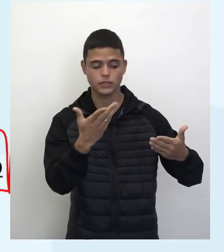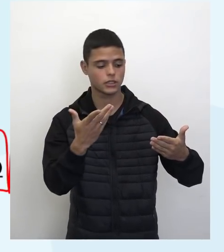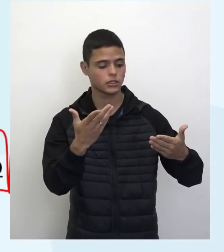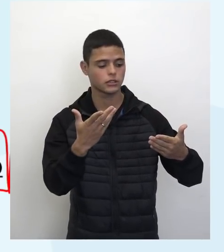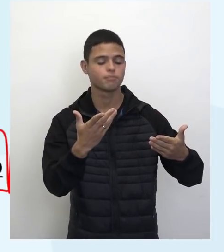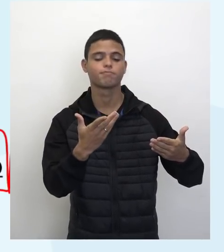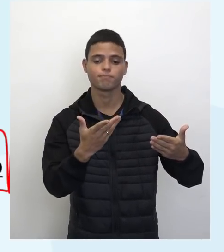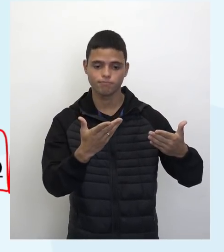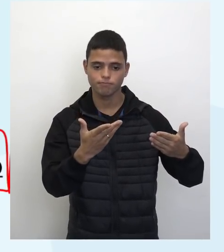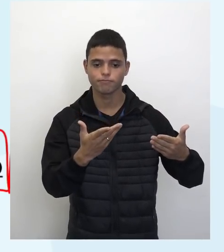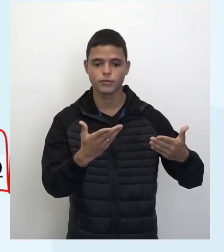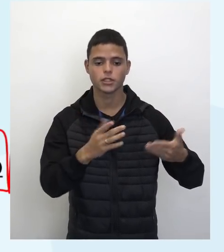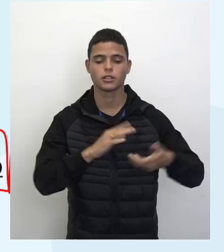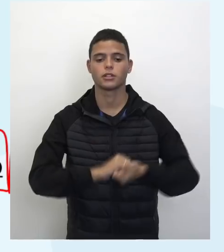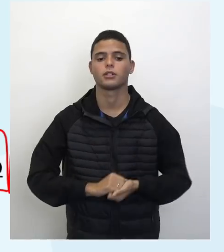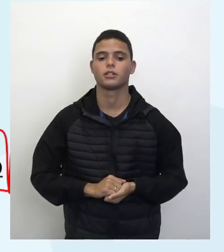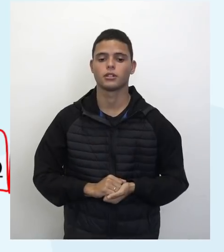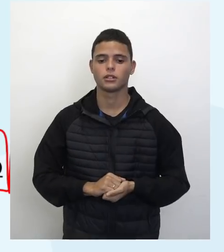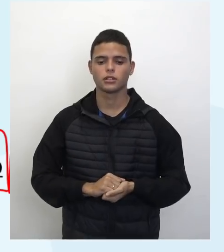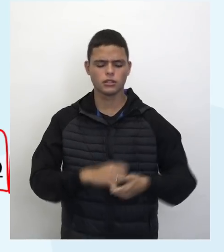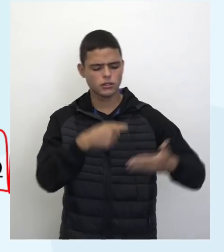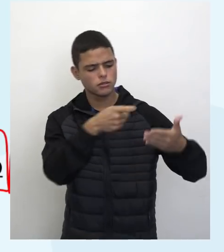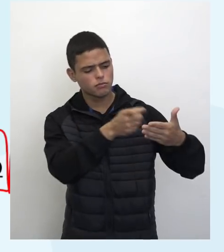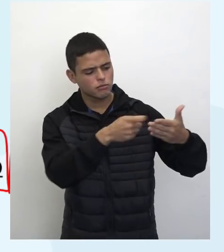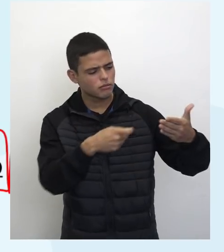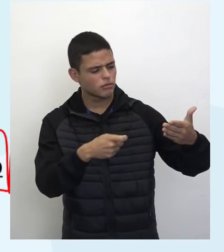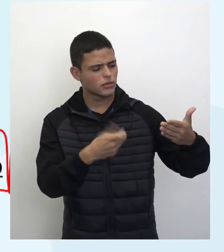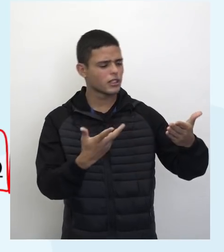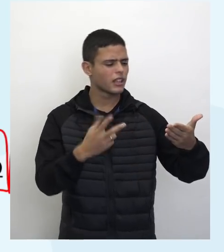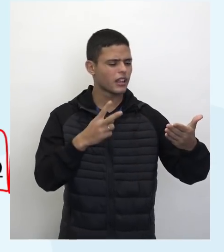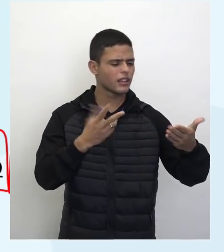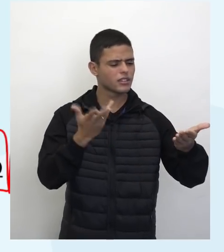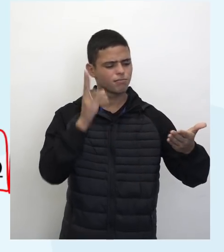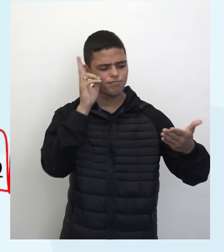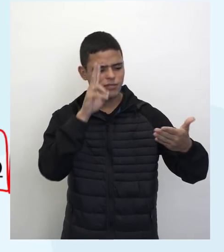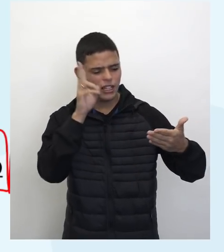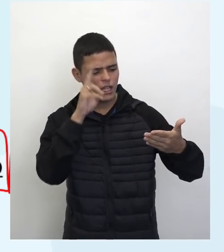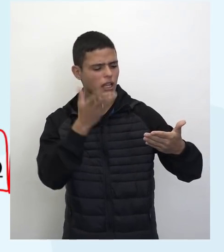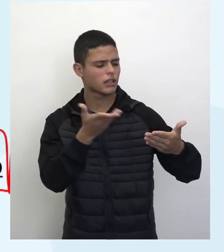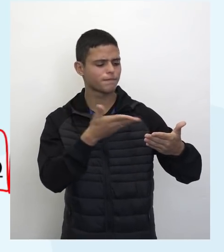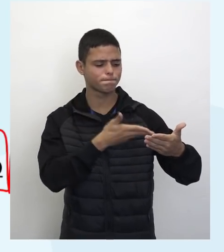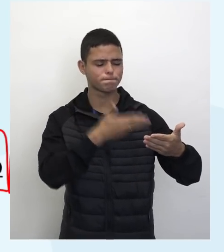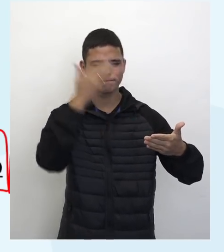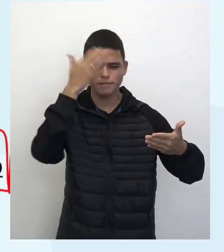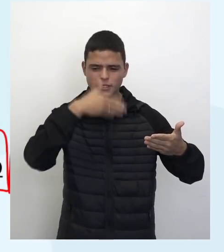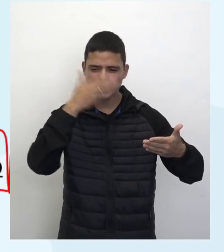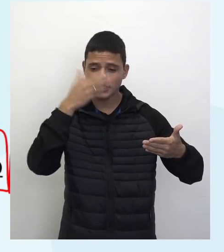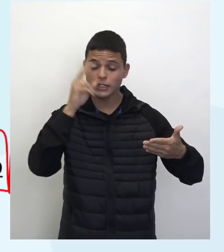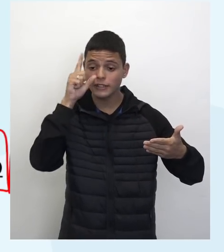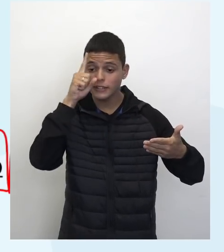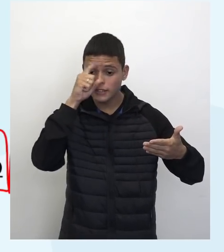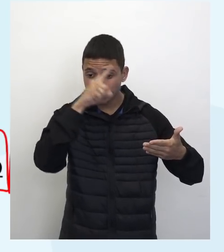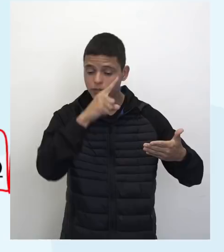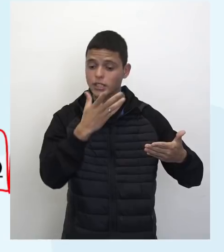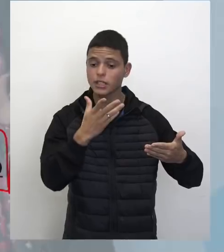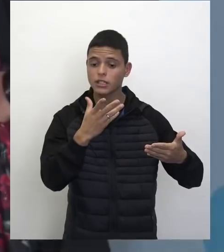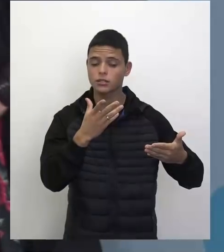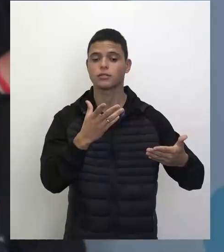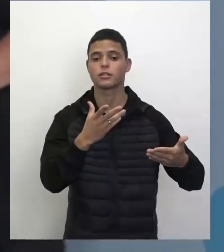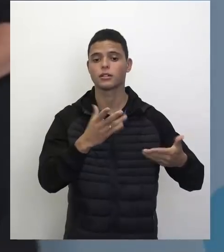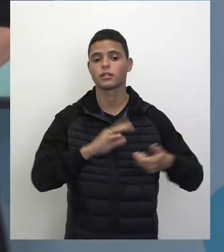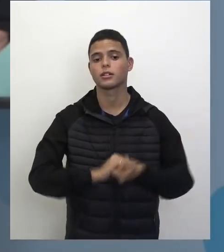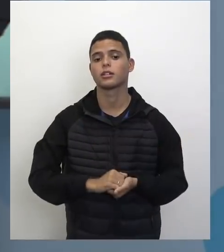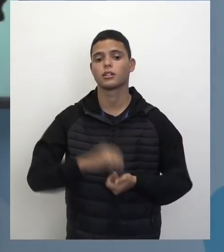Que loucura é essa? Eu risquei isso aqui, mas eu nem lembro que risco é esse, Juliana. O que eu faço? Aí a gente vai